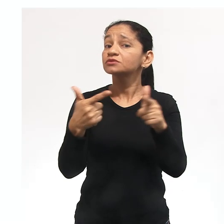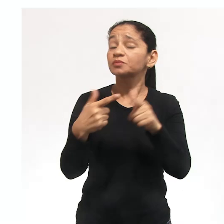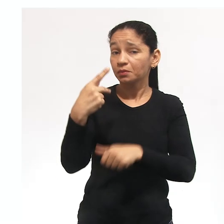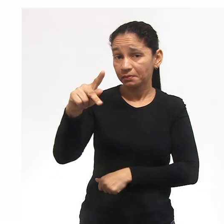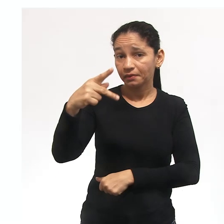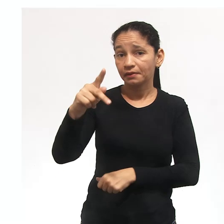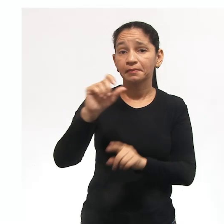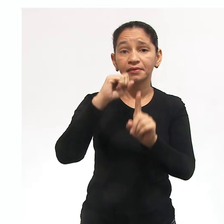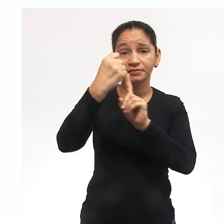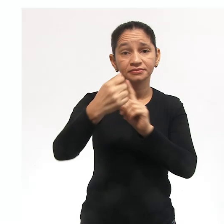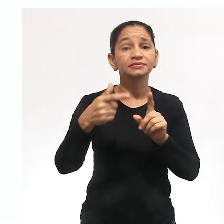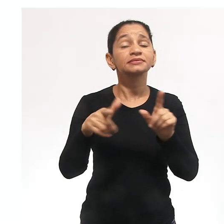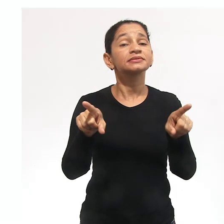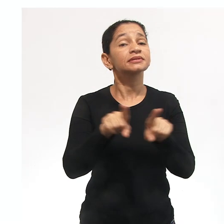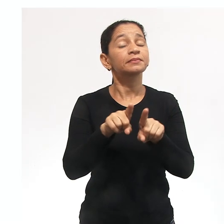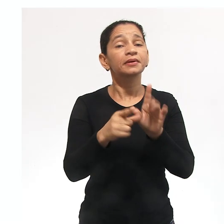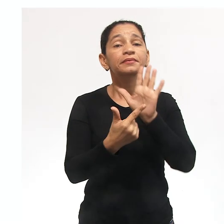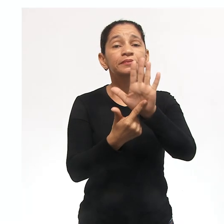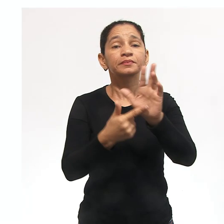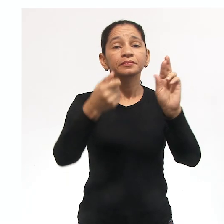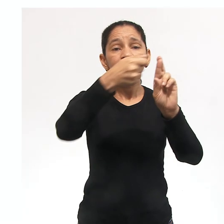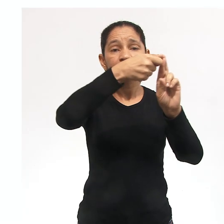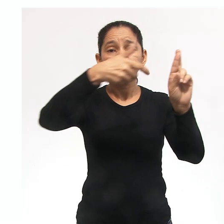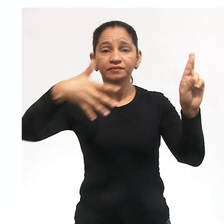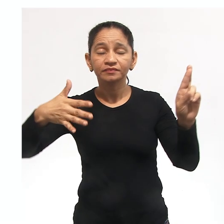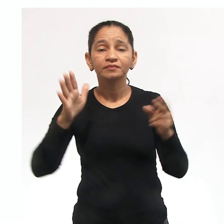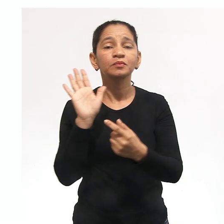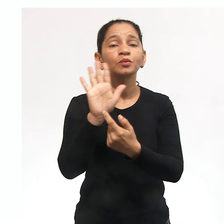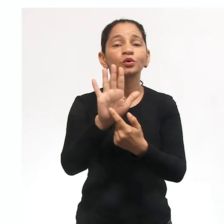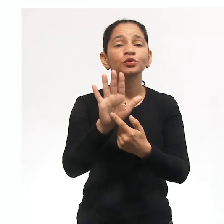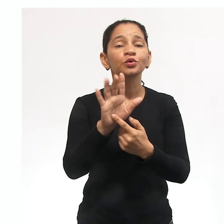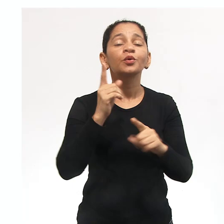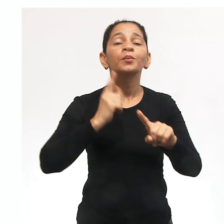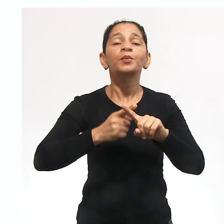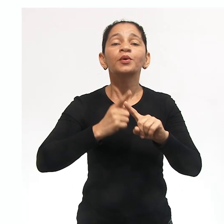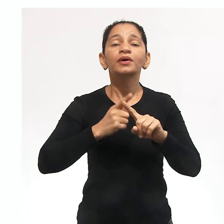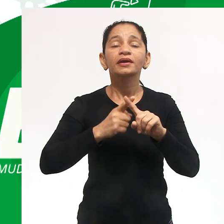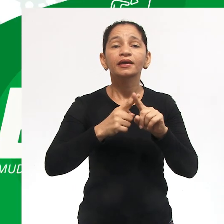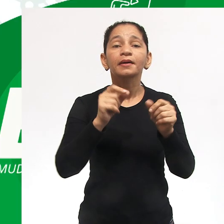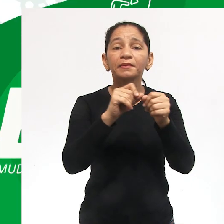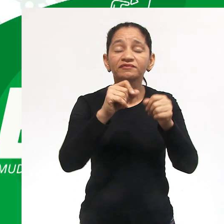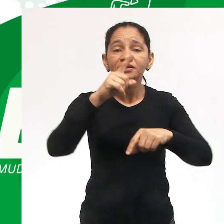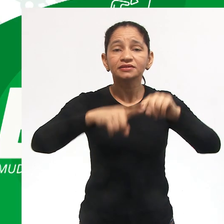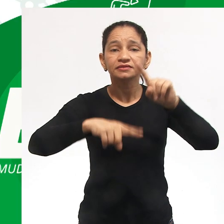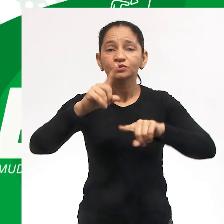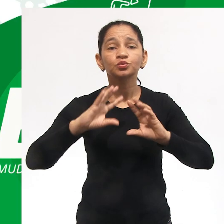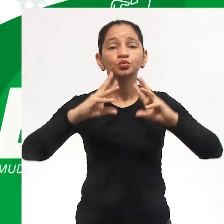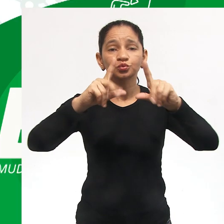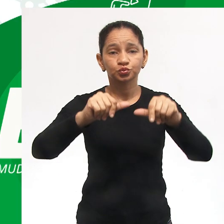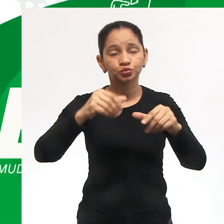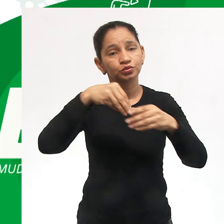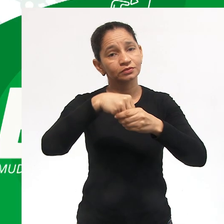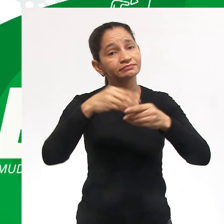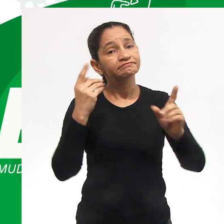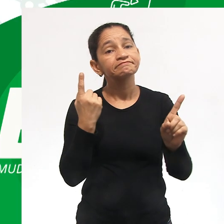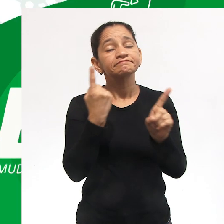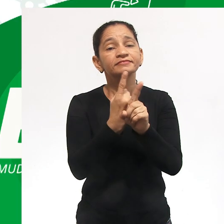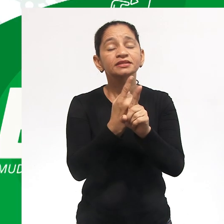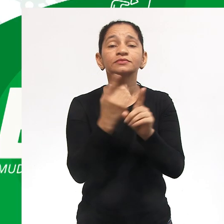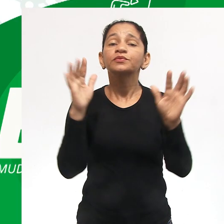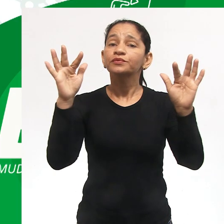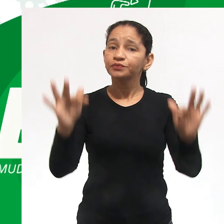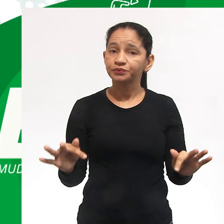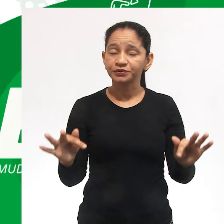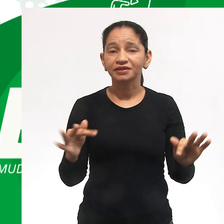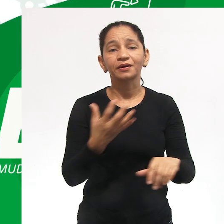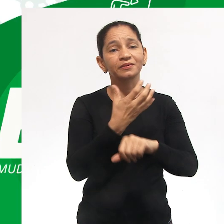suas necessidades. E aqui eu te mostro algumas referências que nós utilizamos para produzir o material